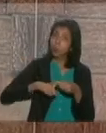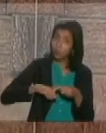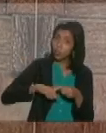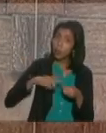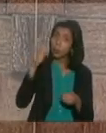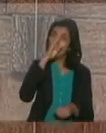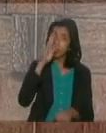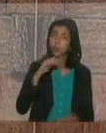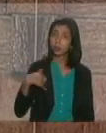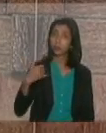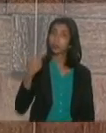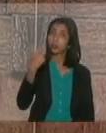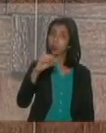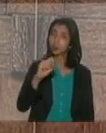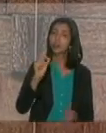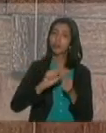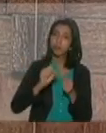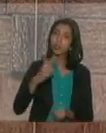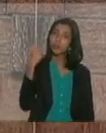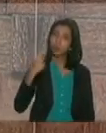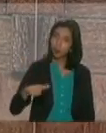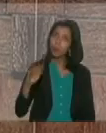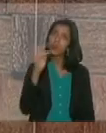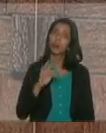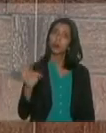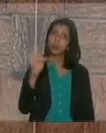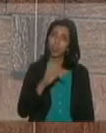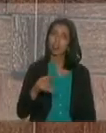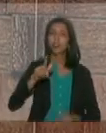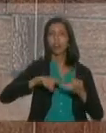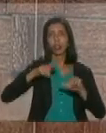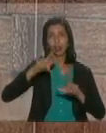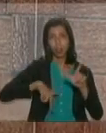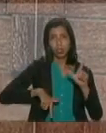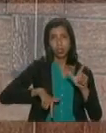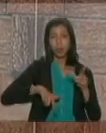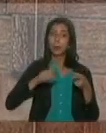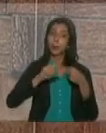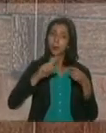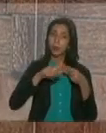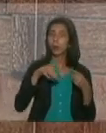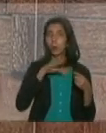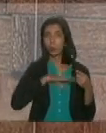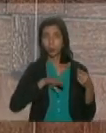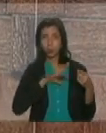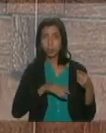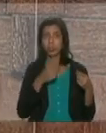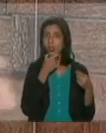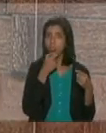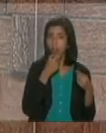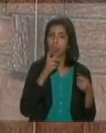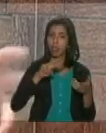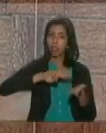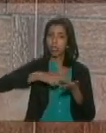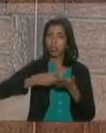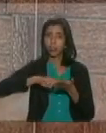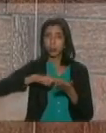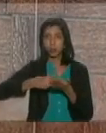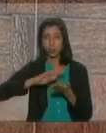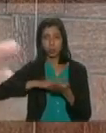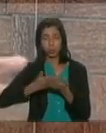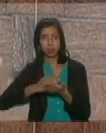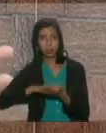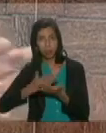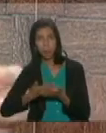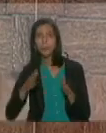com 18 anos. Quando eu voltei, fiz vestibular de novo. Aí eu fiz para letras. Primeiro português e inglês, né? Que era para tradução,